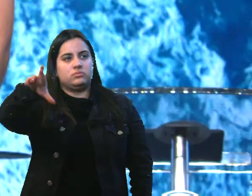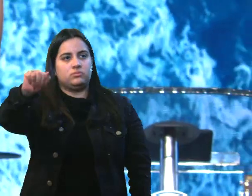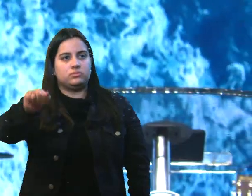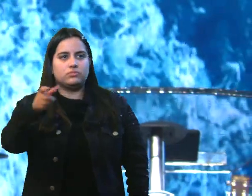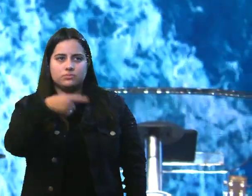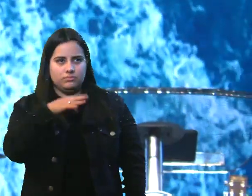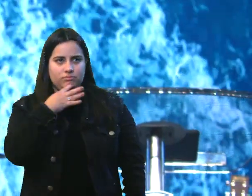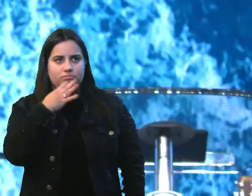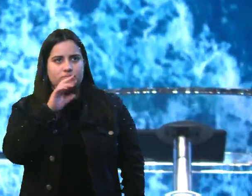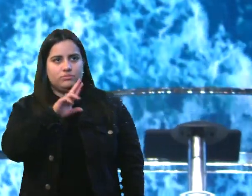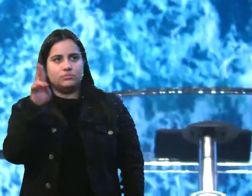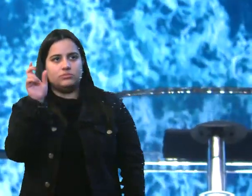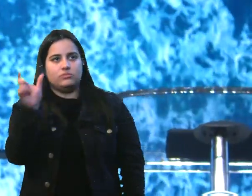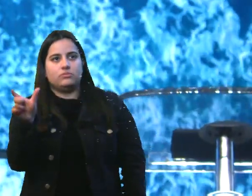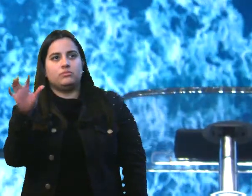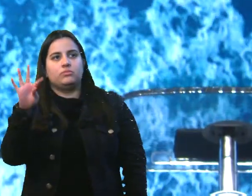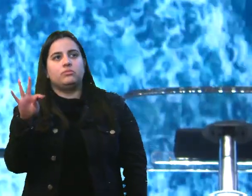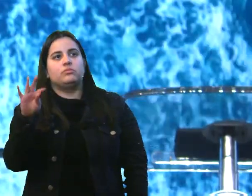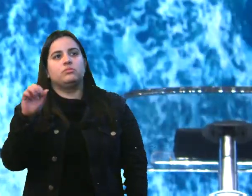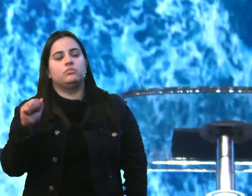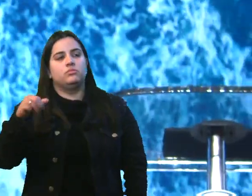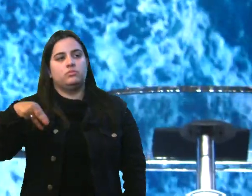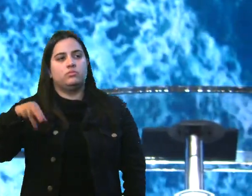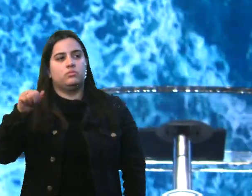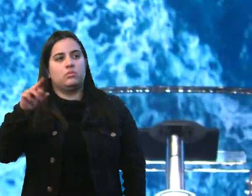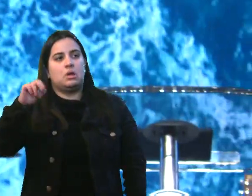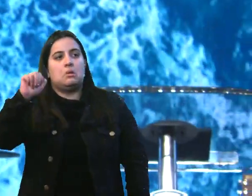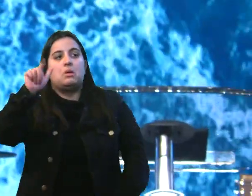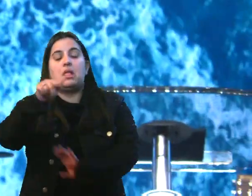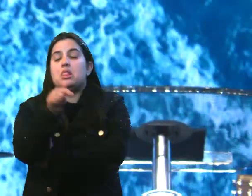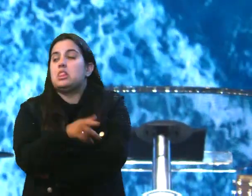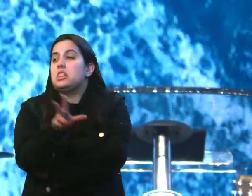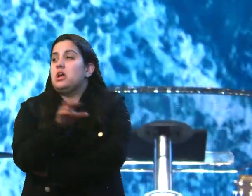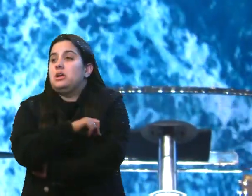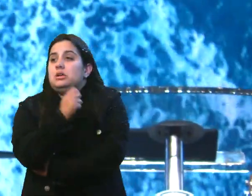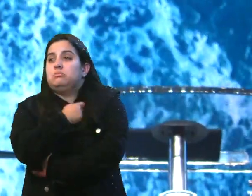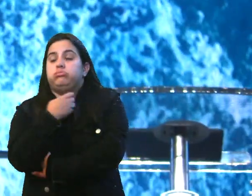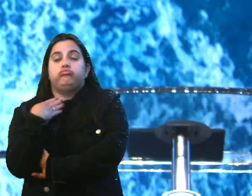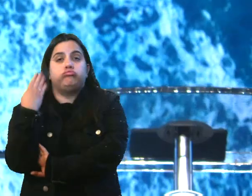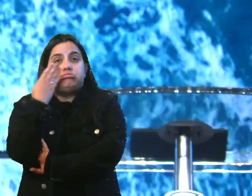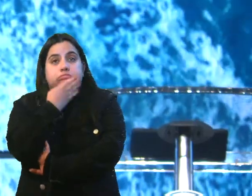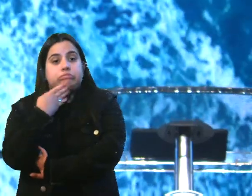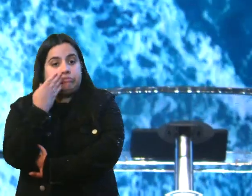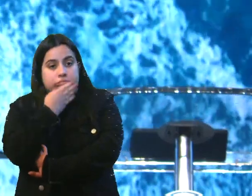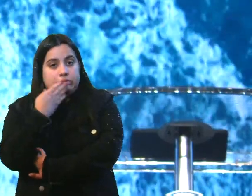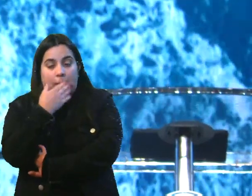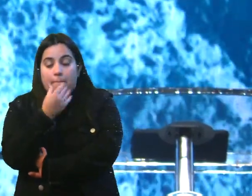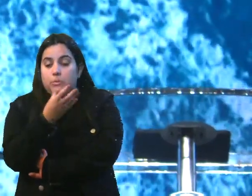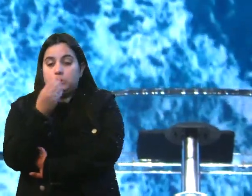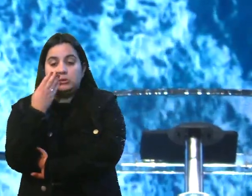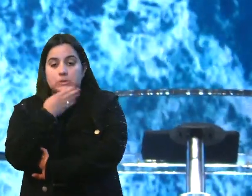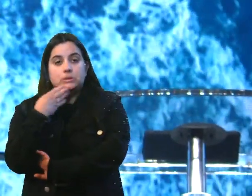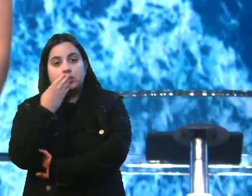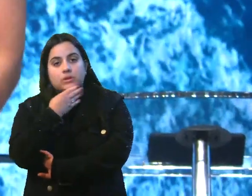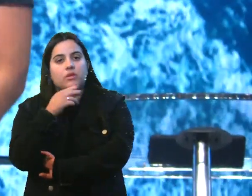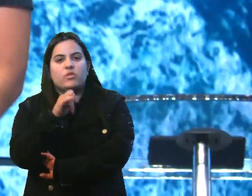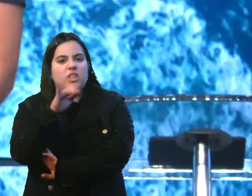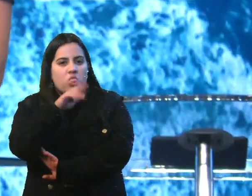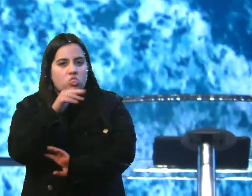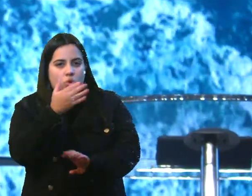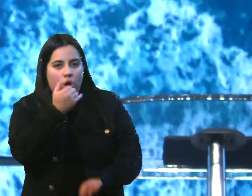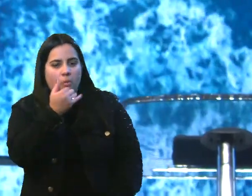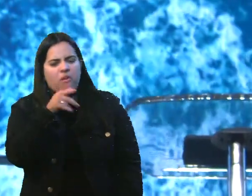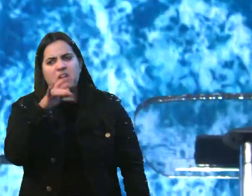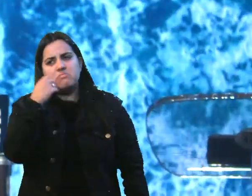Você conhece a fruta tâmara? Ela é doce, muito doce. Se você nunca comeu, coma, é